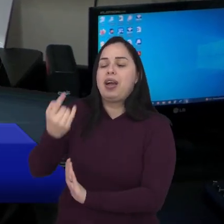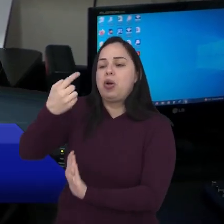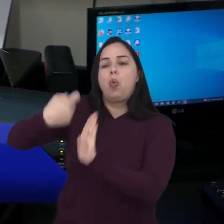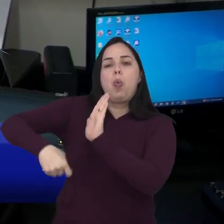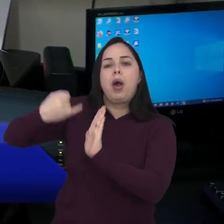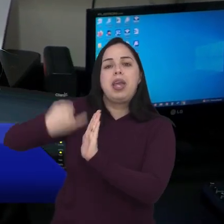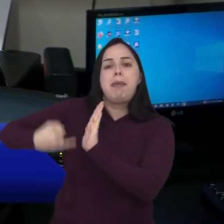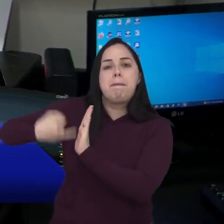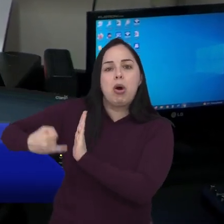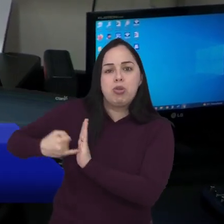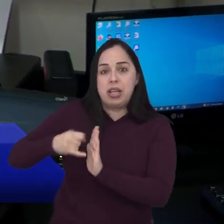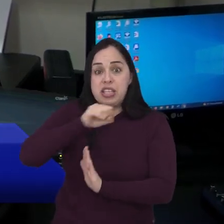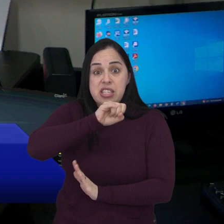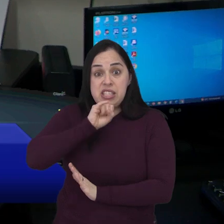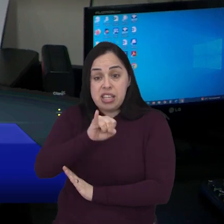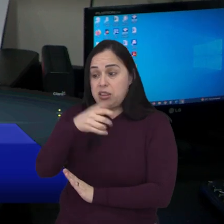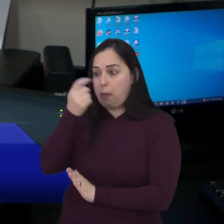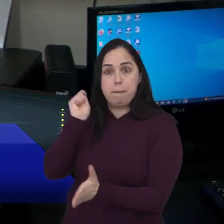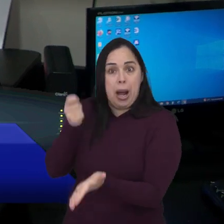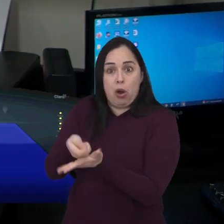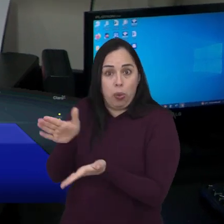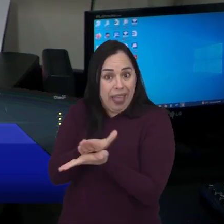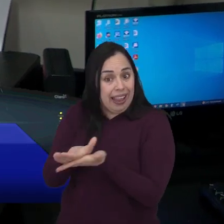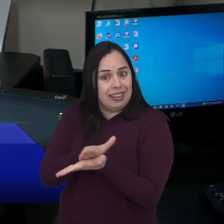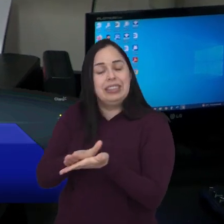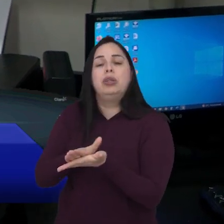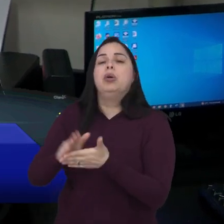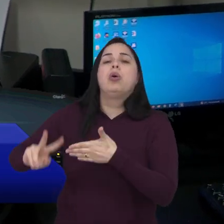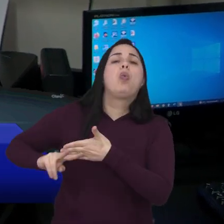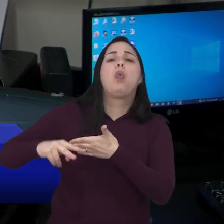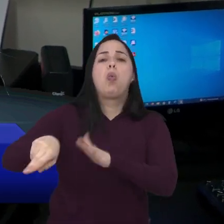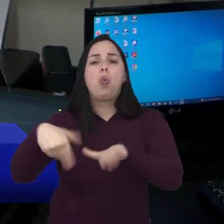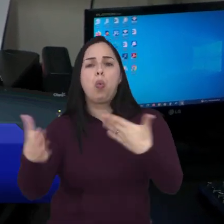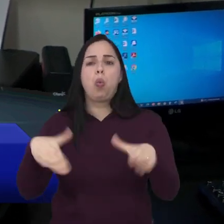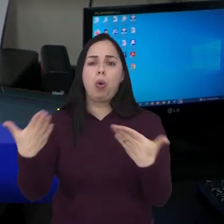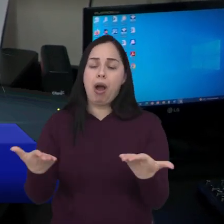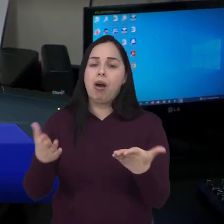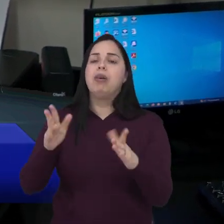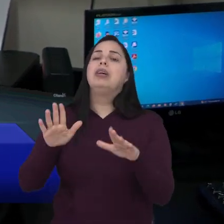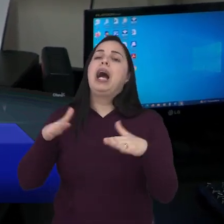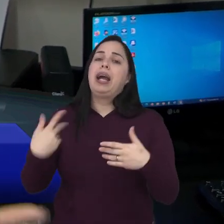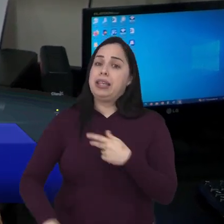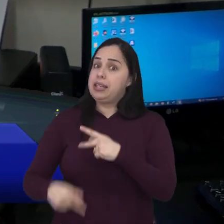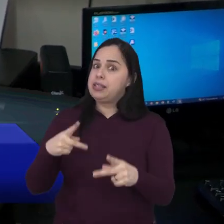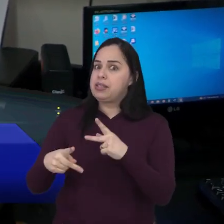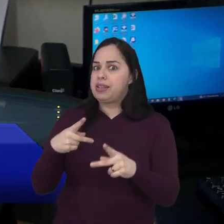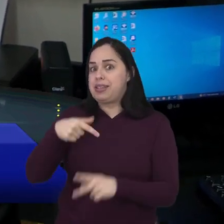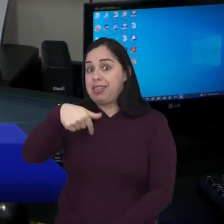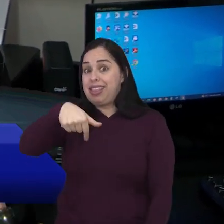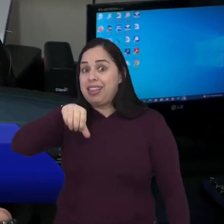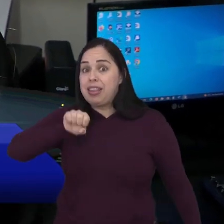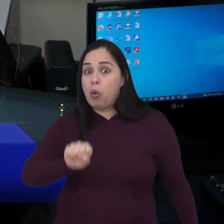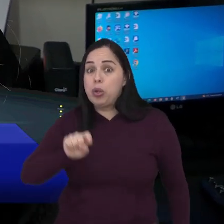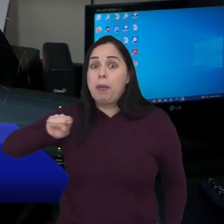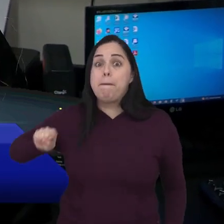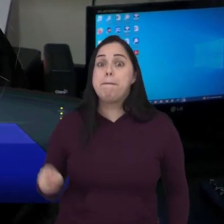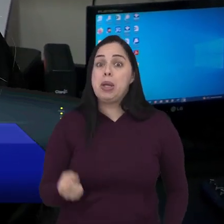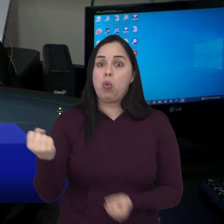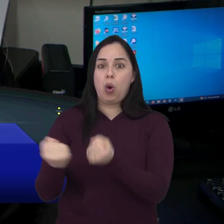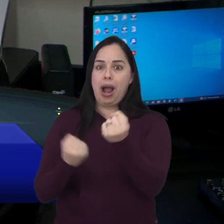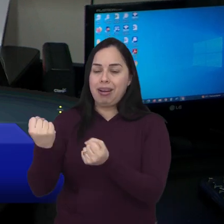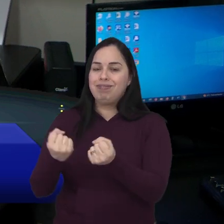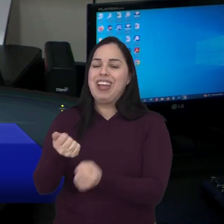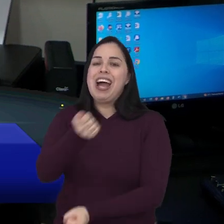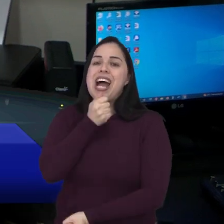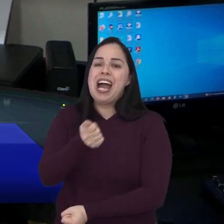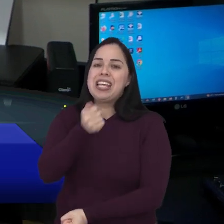as consequências para as pessoas que não pagaram, não efetuaram o pagamento no começo do ano. Lembrando que em São José, mais de 78